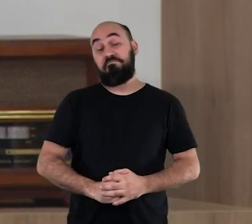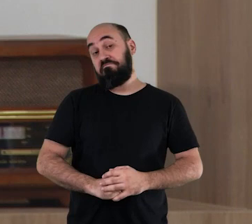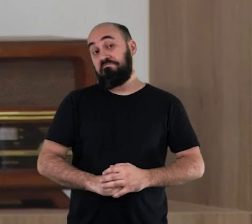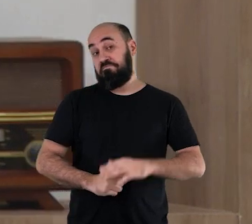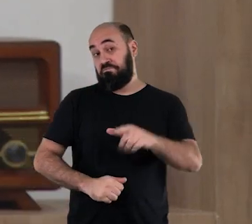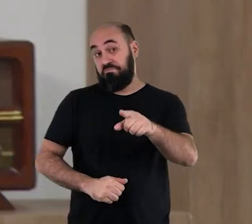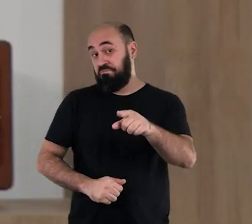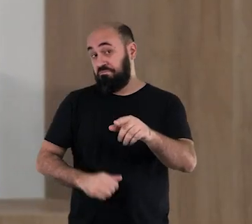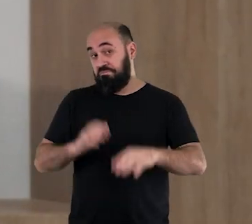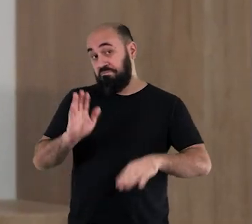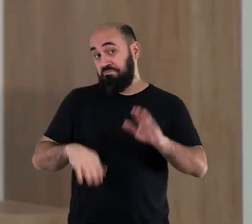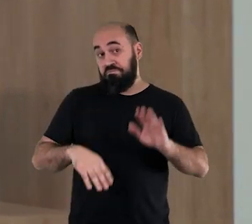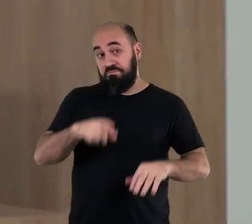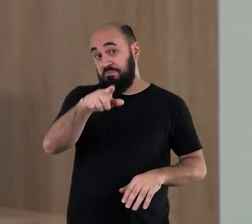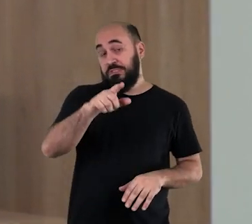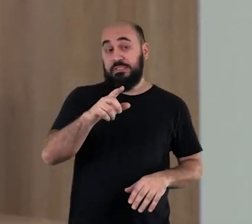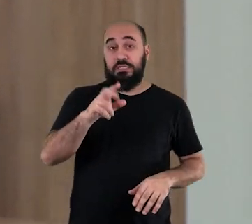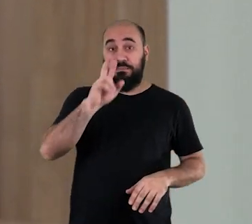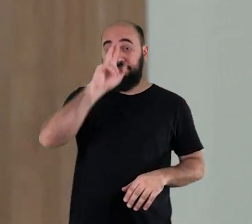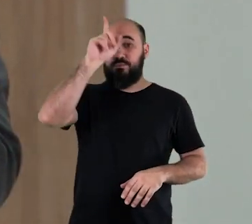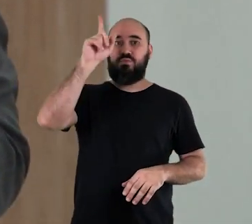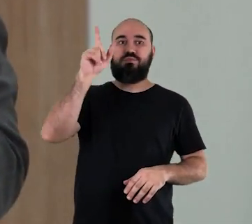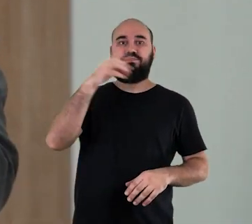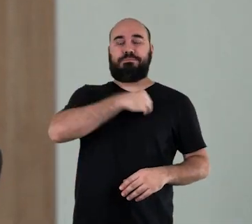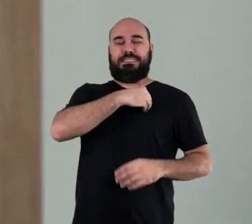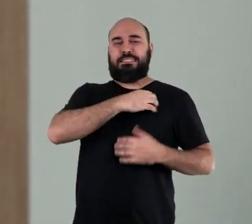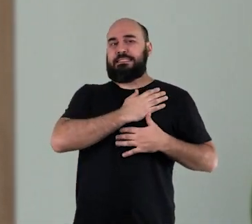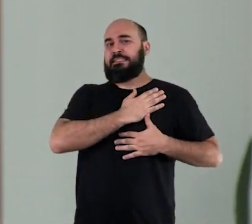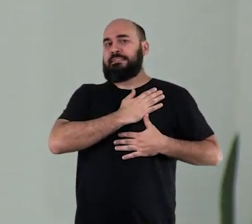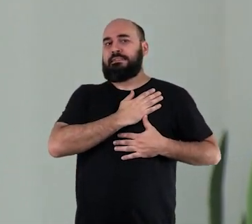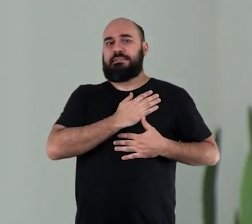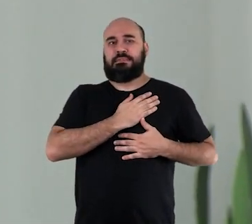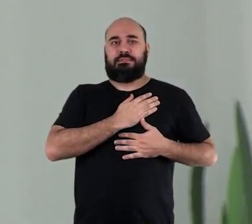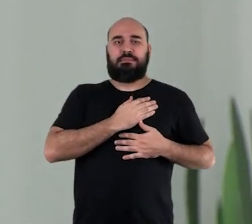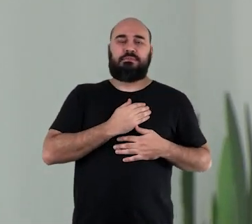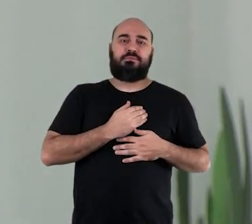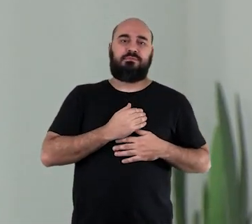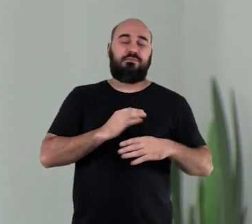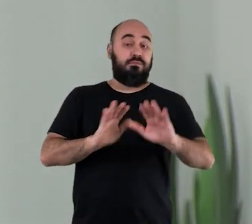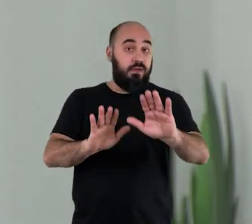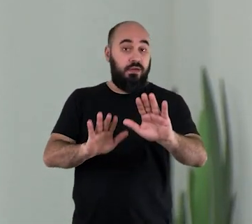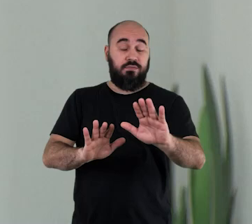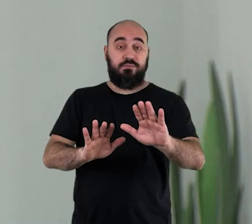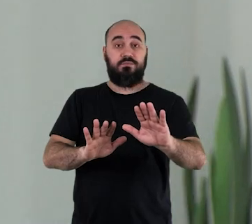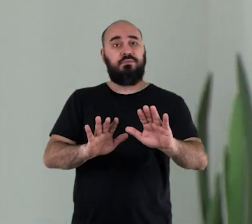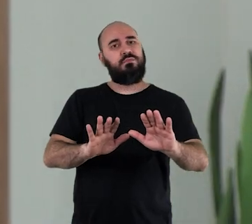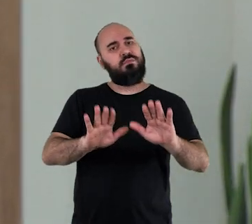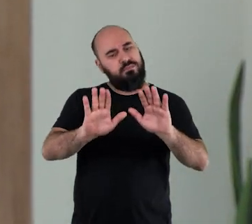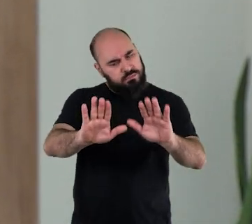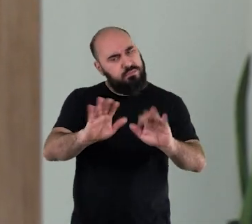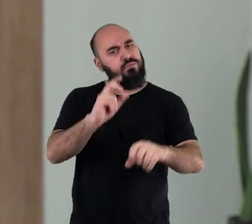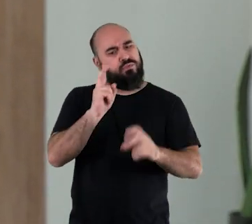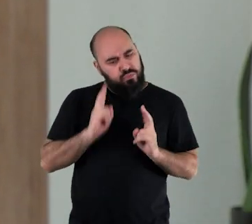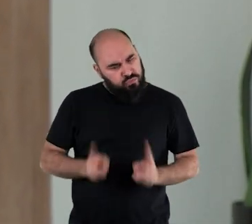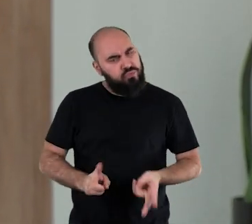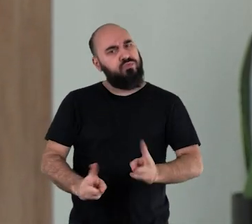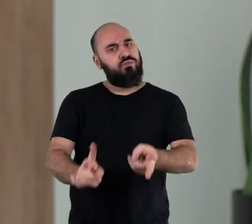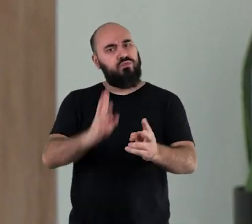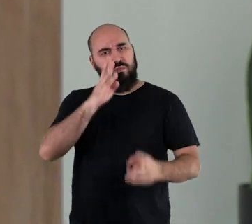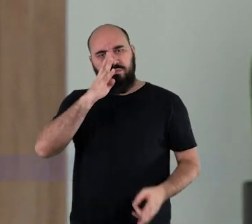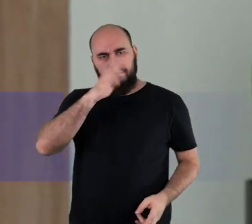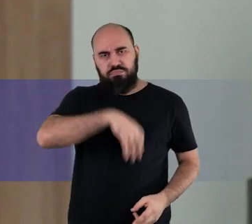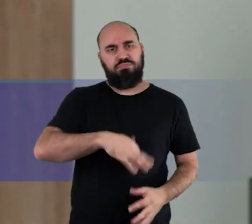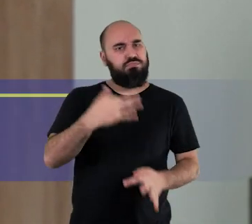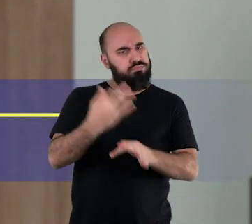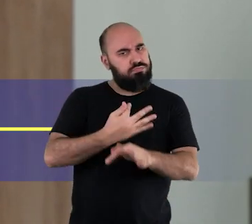Talvez você tenha perdido alguma batalha, mas ouça isso: você não perdeu a guerra.